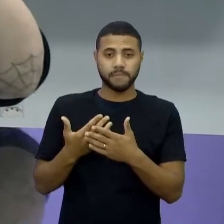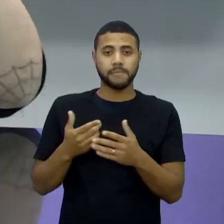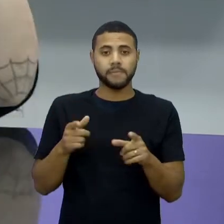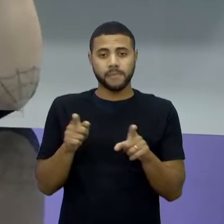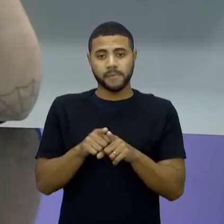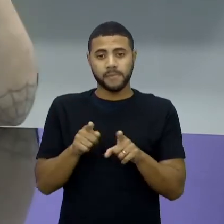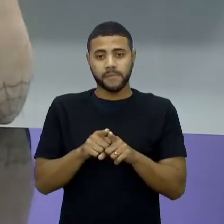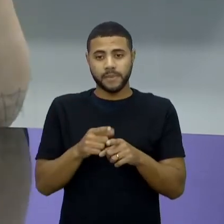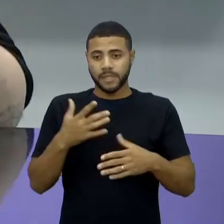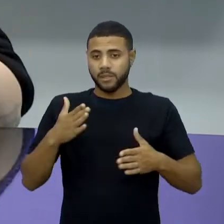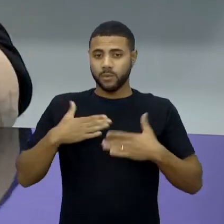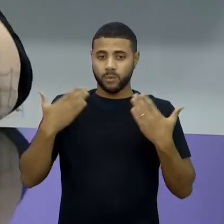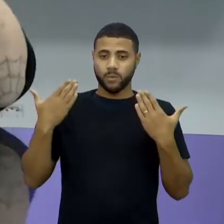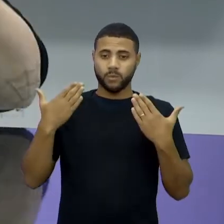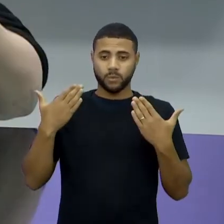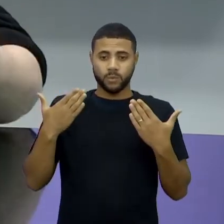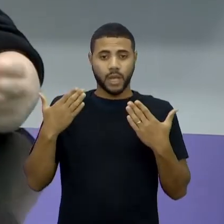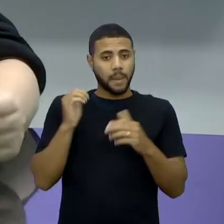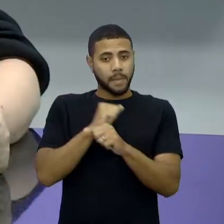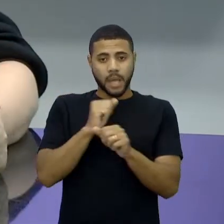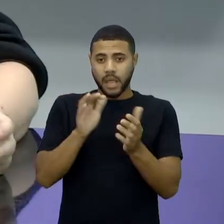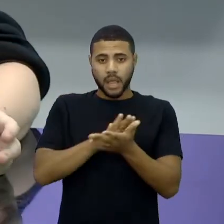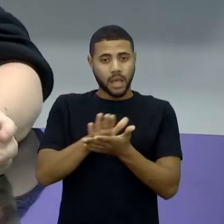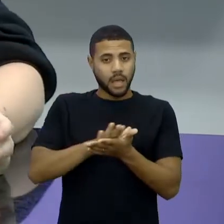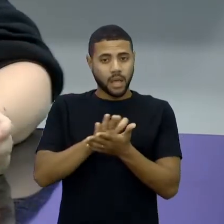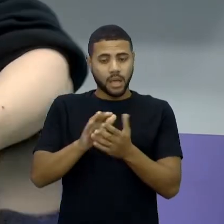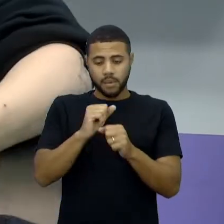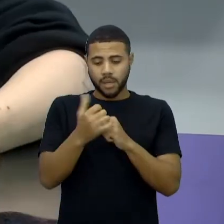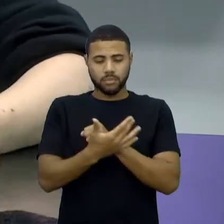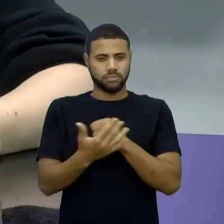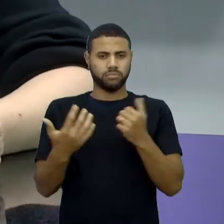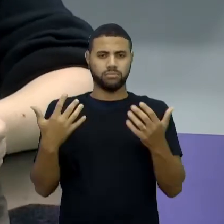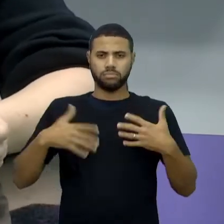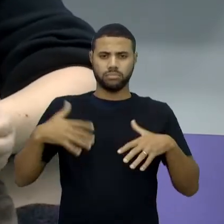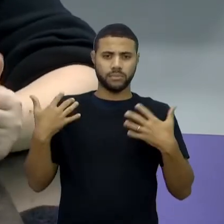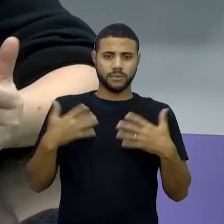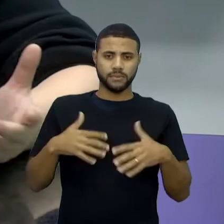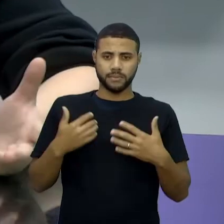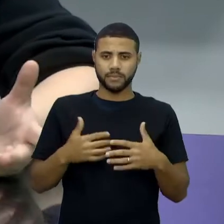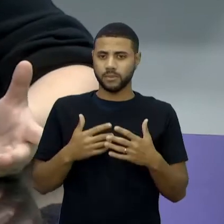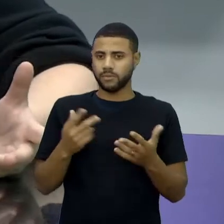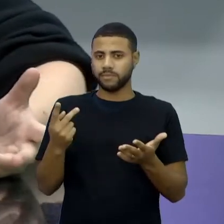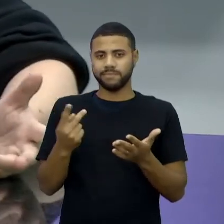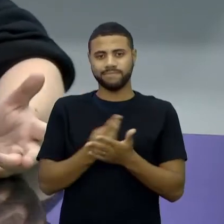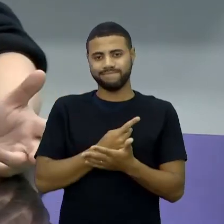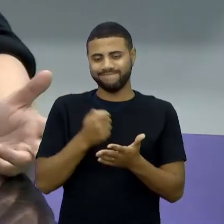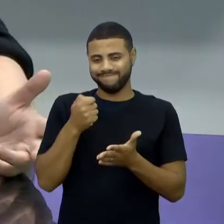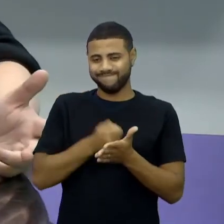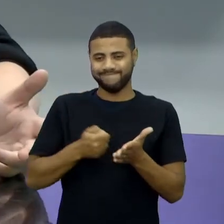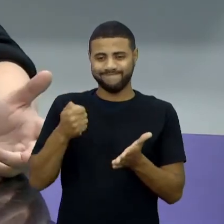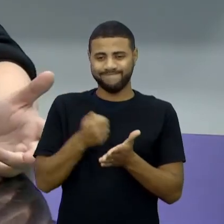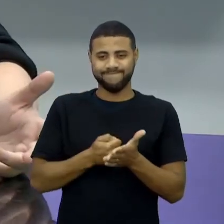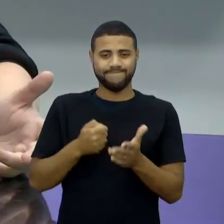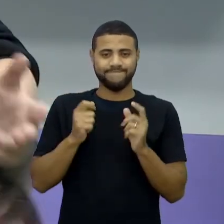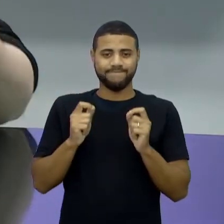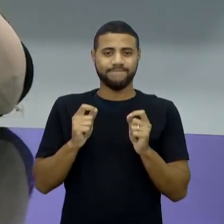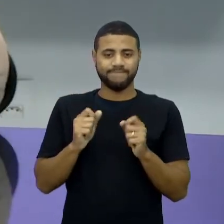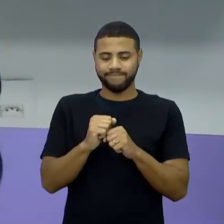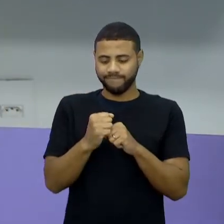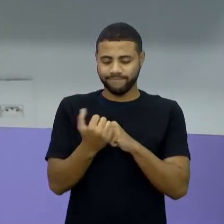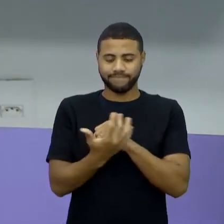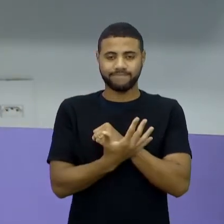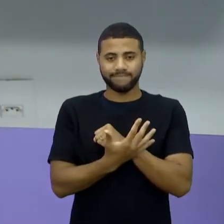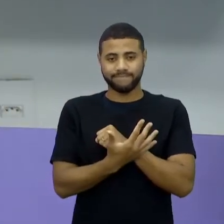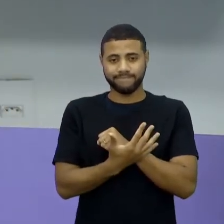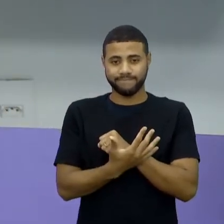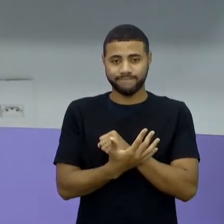pega assim, né? Ninguém esperava aquilo e a gente é forçado, é obrigado a lidar com essa pandemia